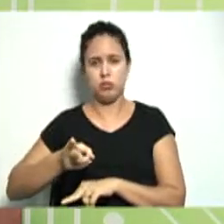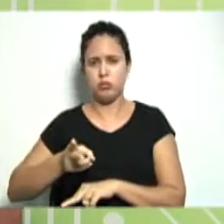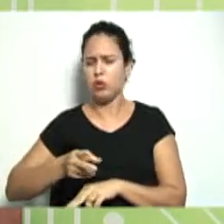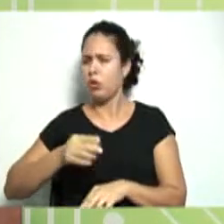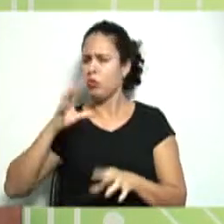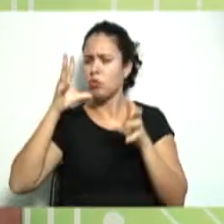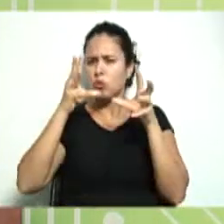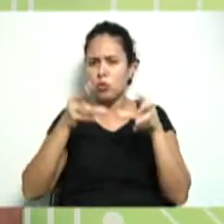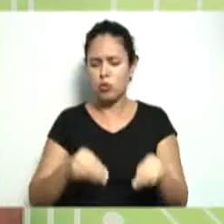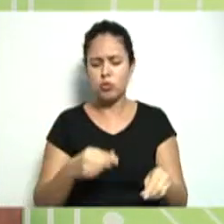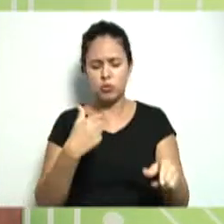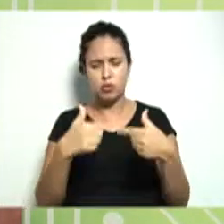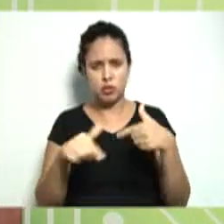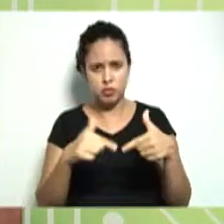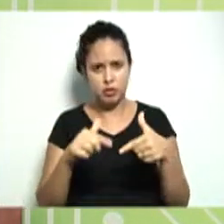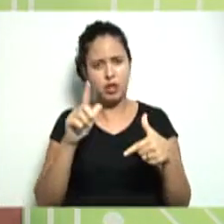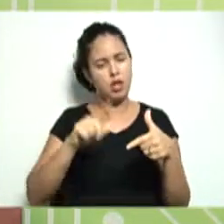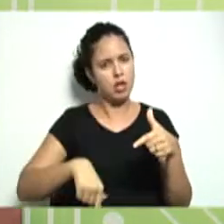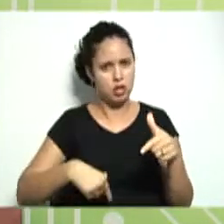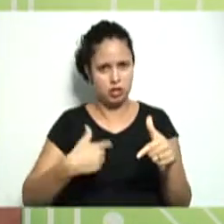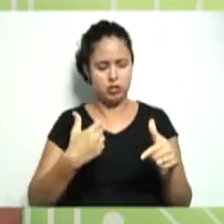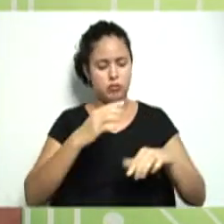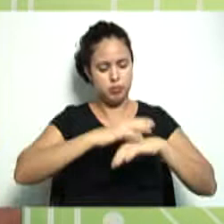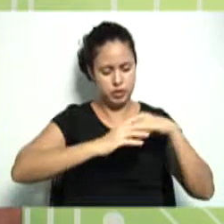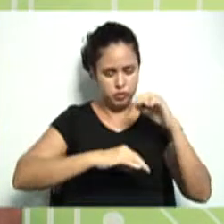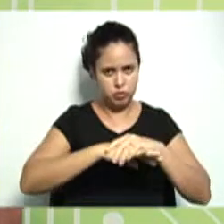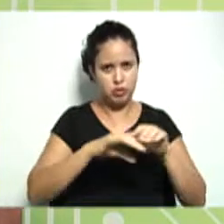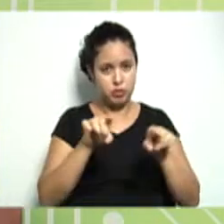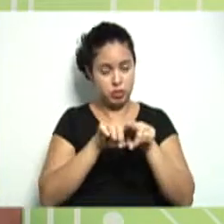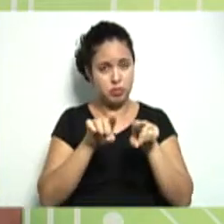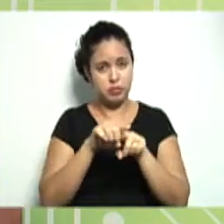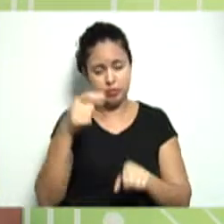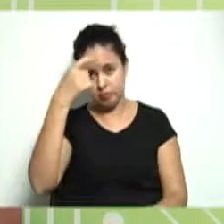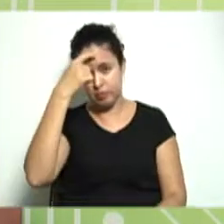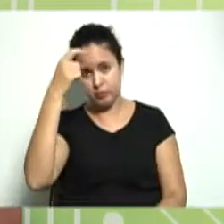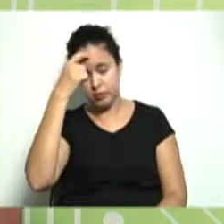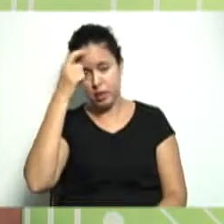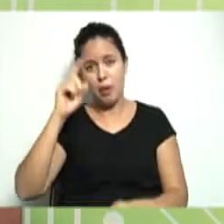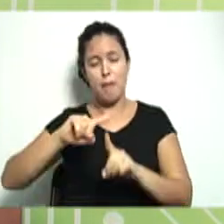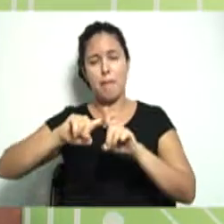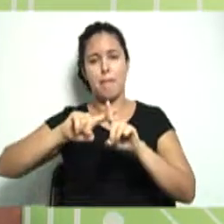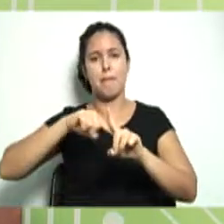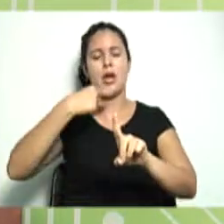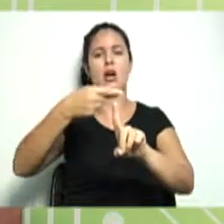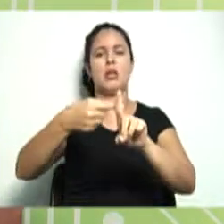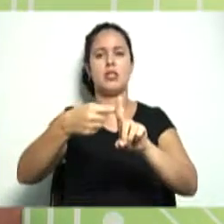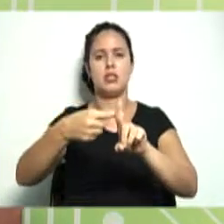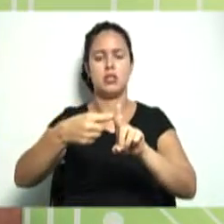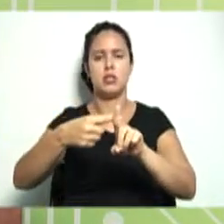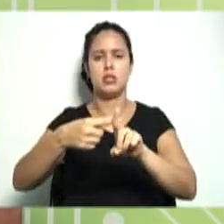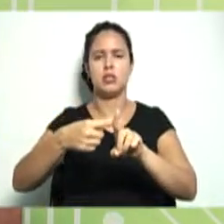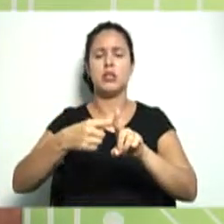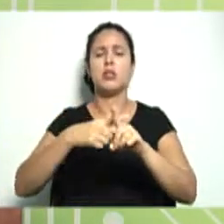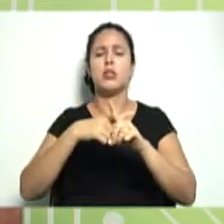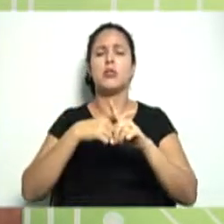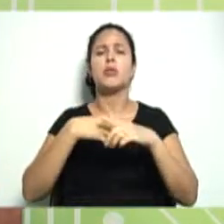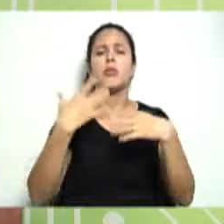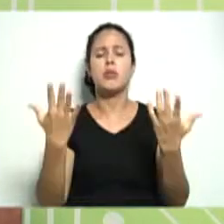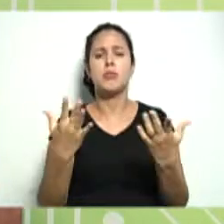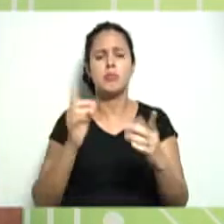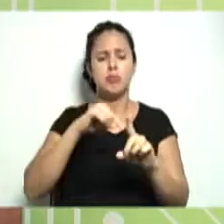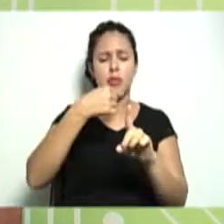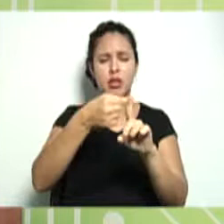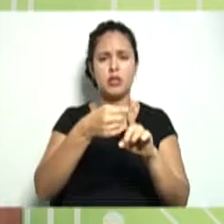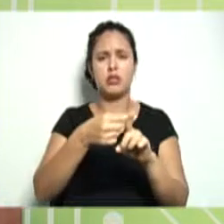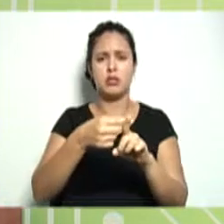trabalho, ele é intelectual e manual, mas há uma predominância de um tipo de serviço, né? De